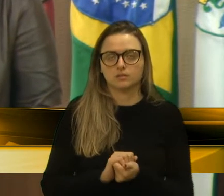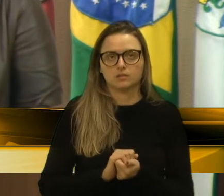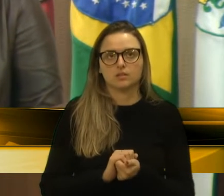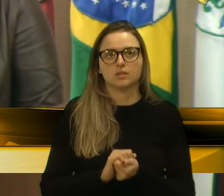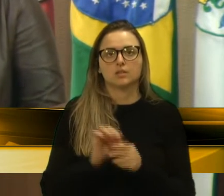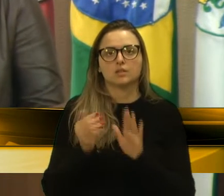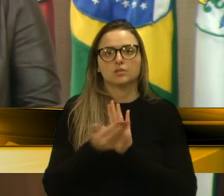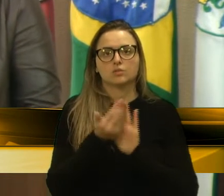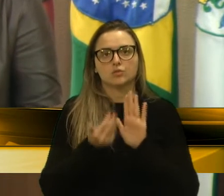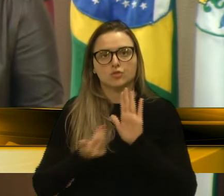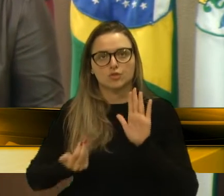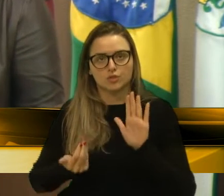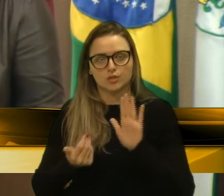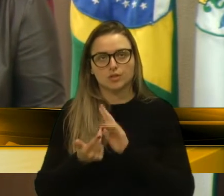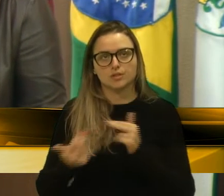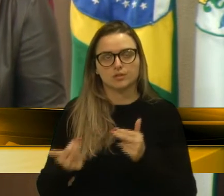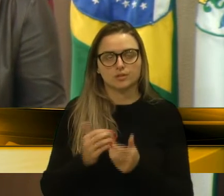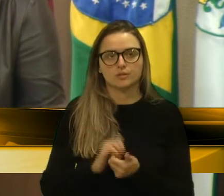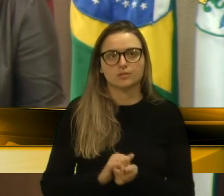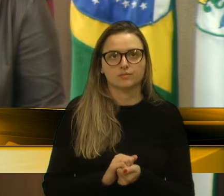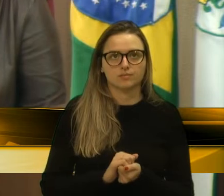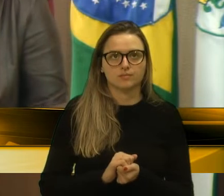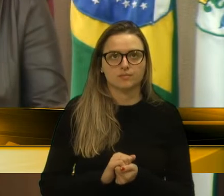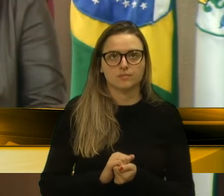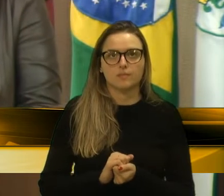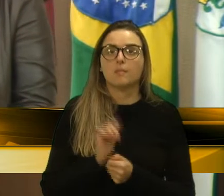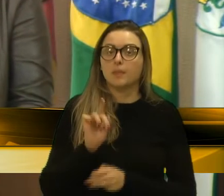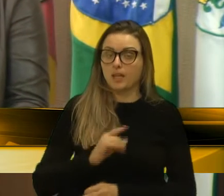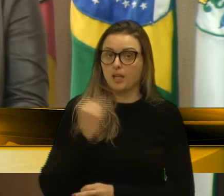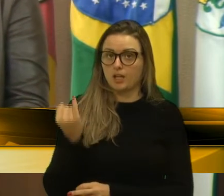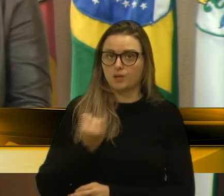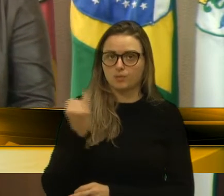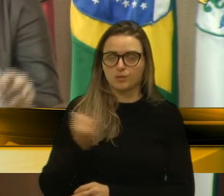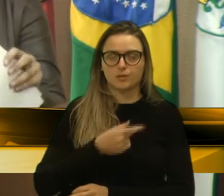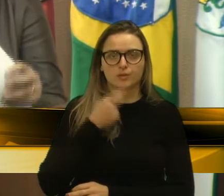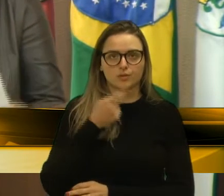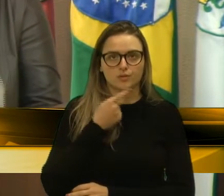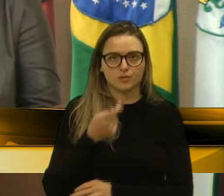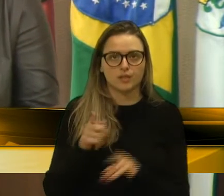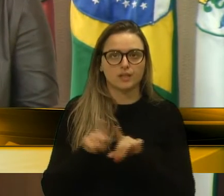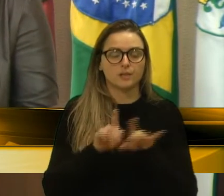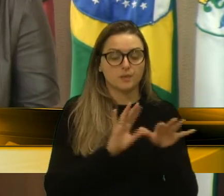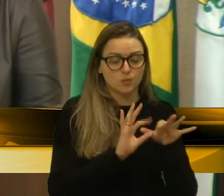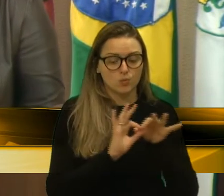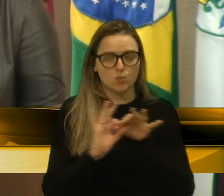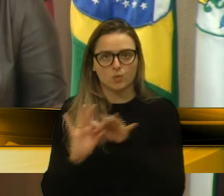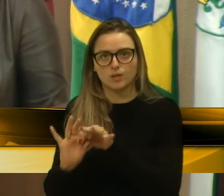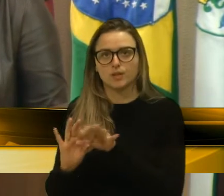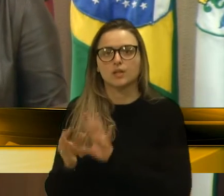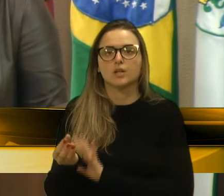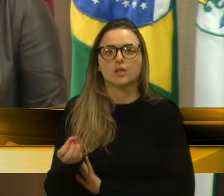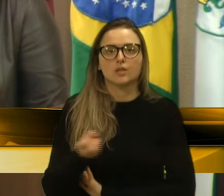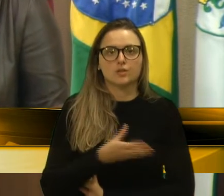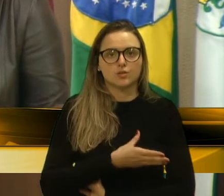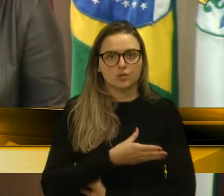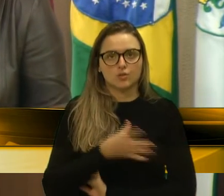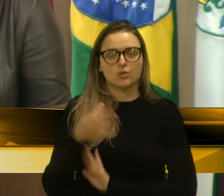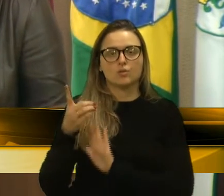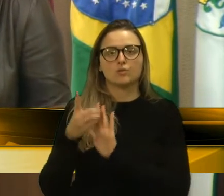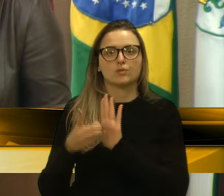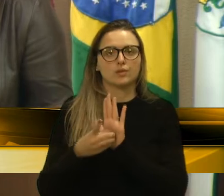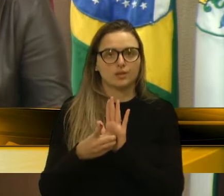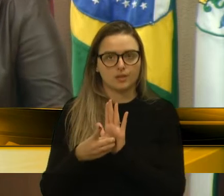retiro social. E é importante dizer que, nesse contexto aí de novo